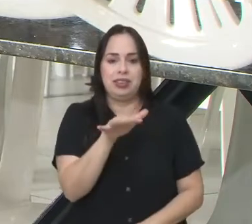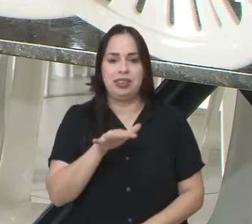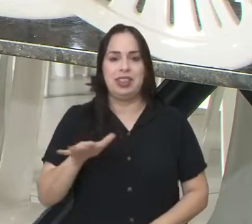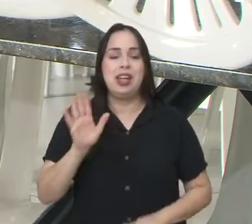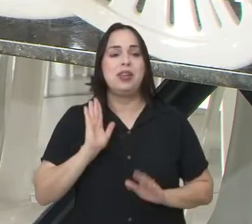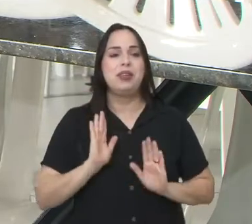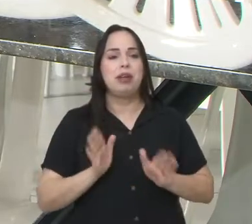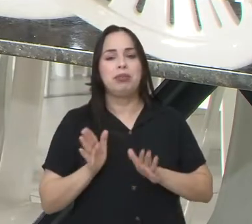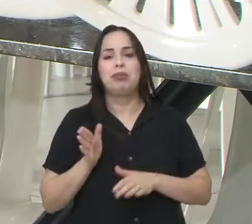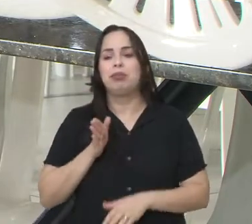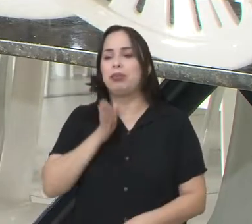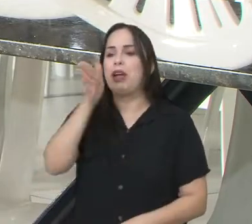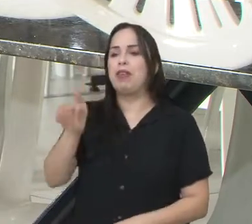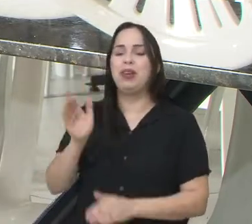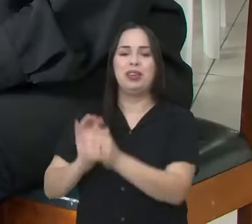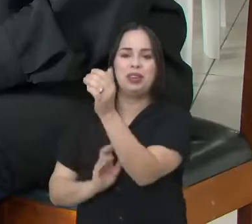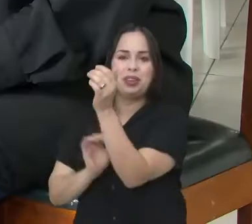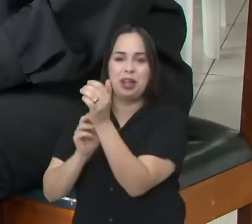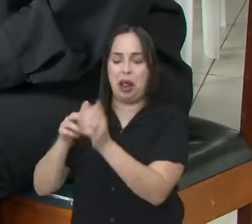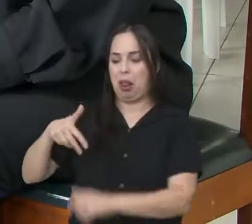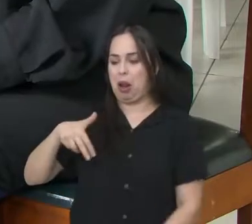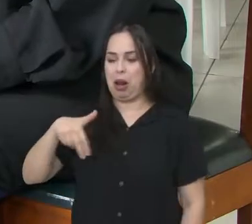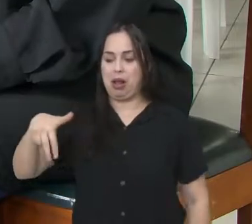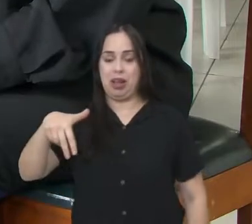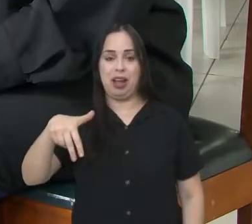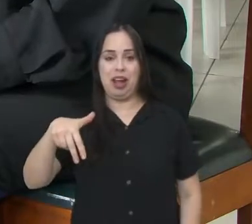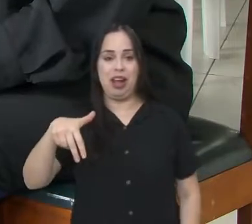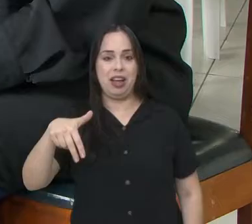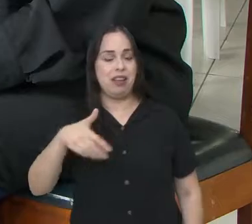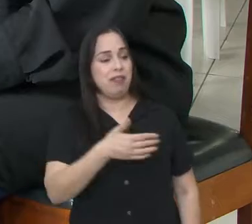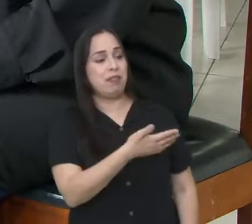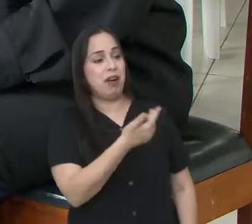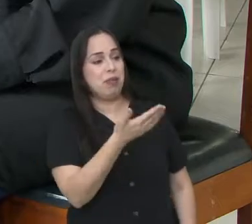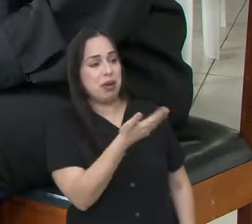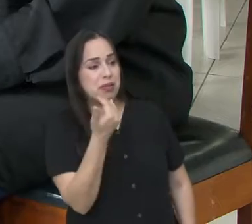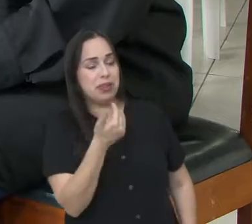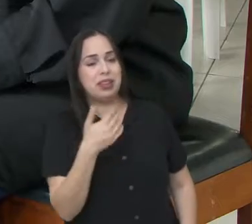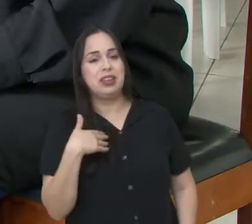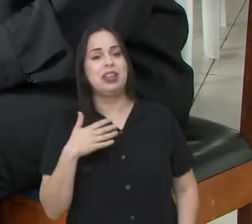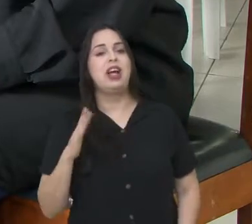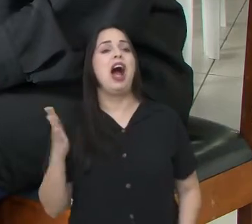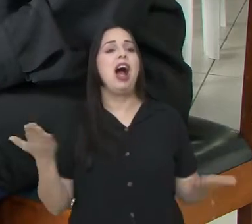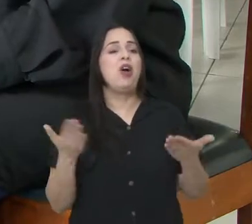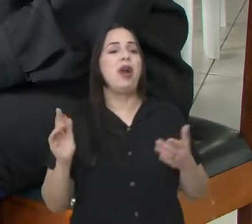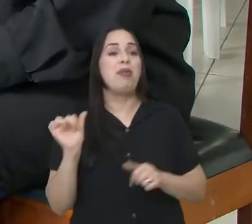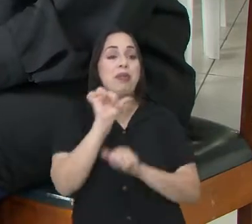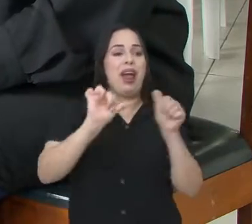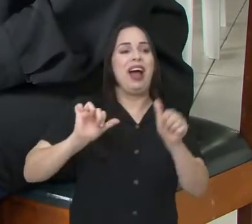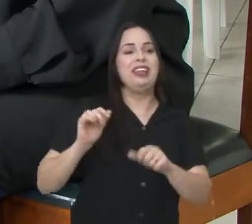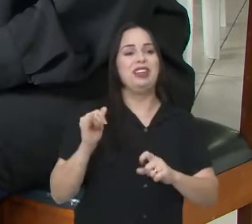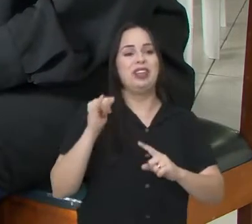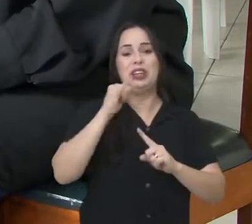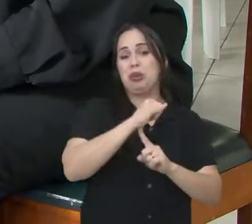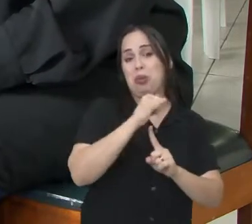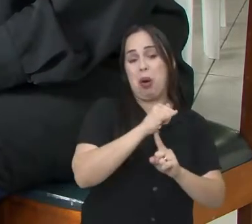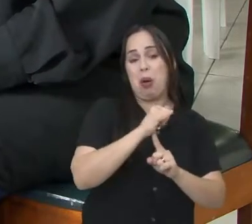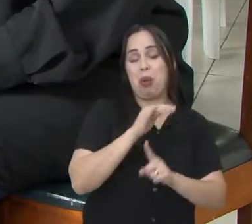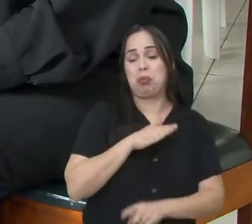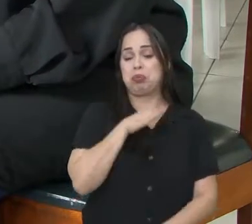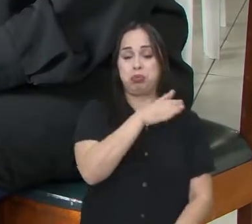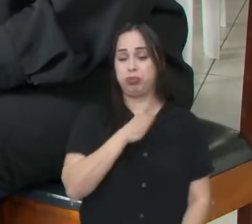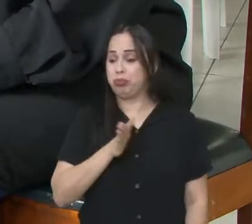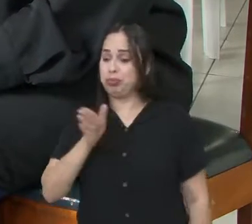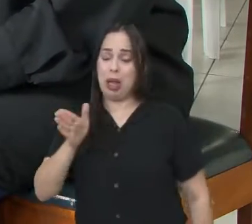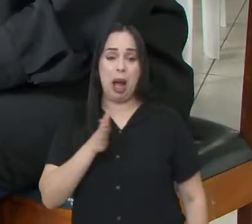no Vicentino Aranha fazendo caminhada, daqui a pouco eu falo com minha esposa, você está no Vicentino Aranha? Não, eu estou no Santos Dumont e tal. Então isso